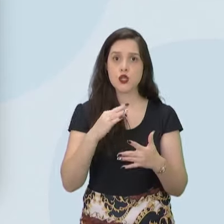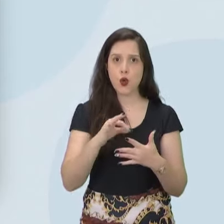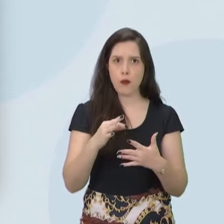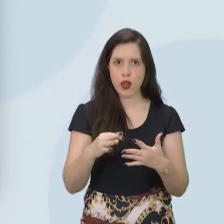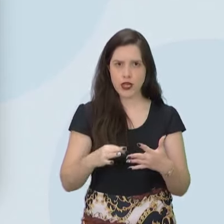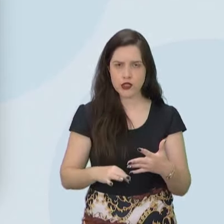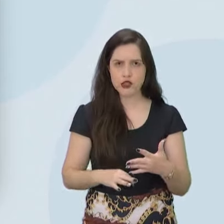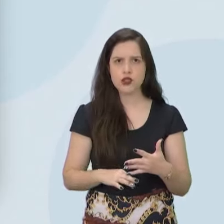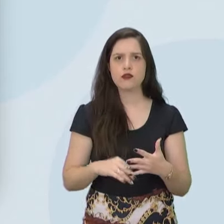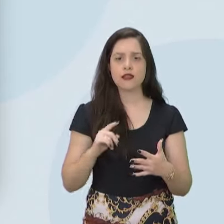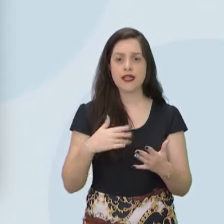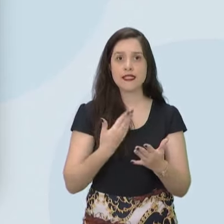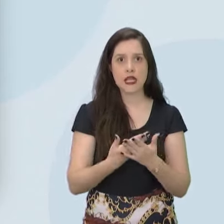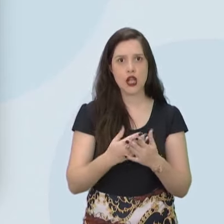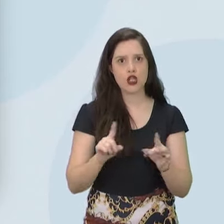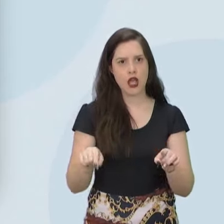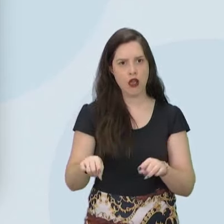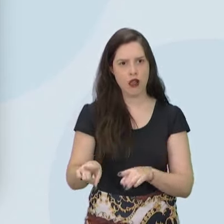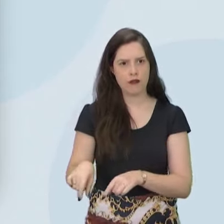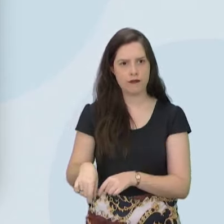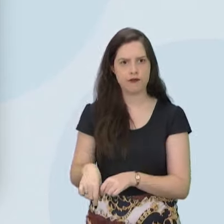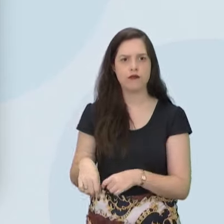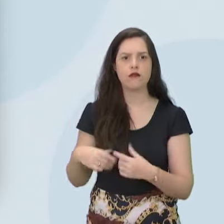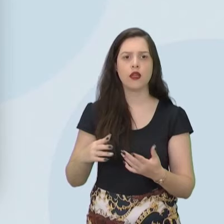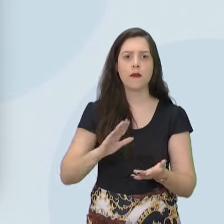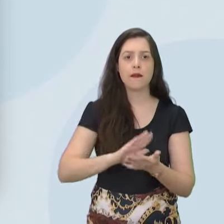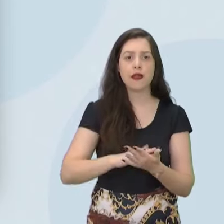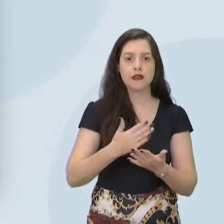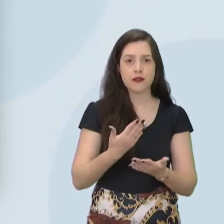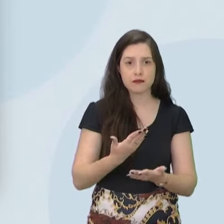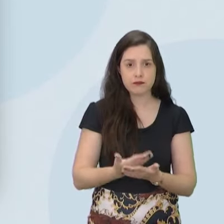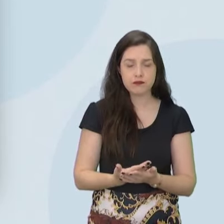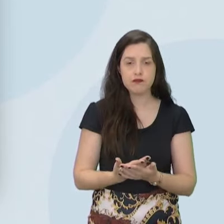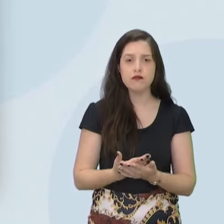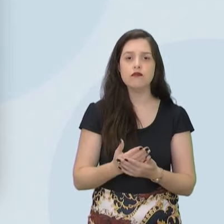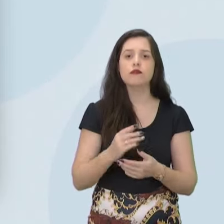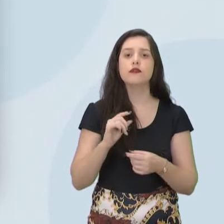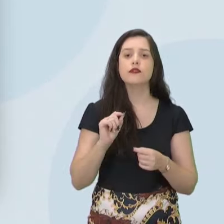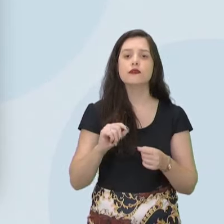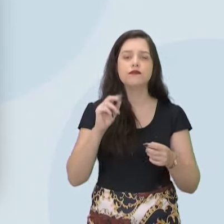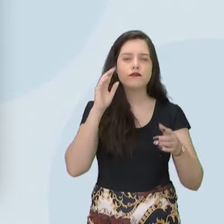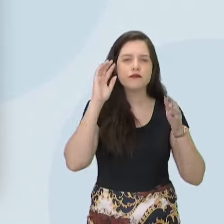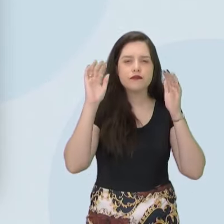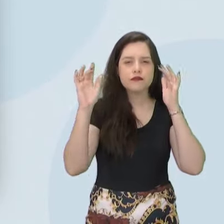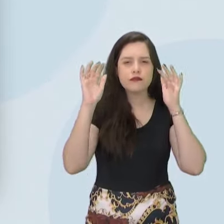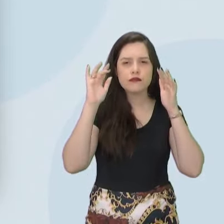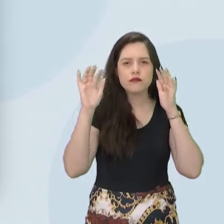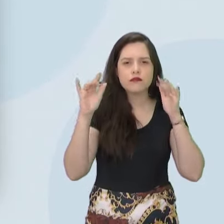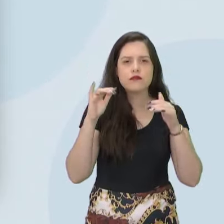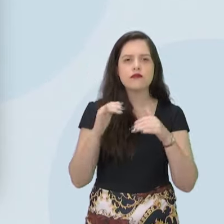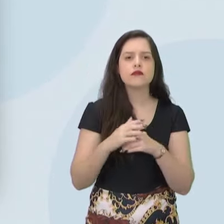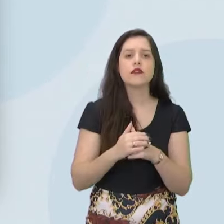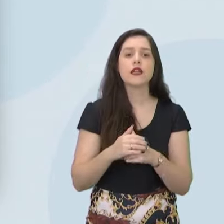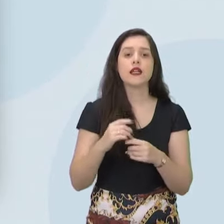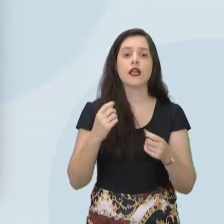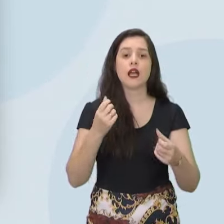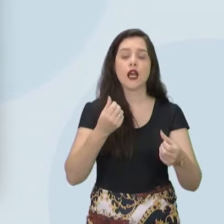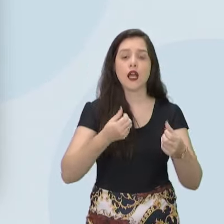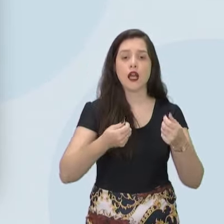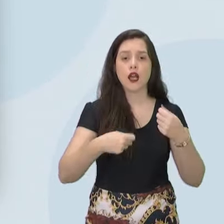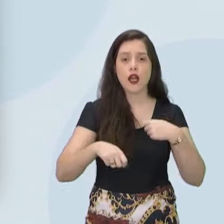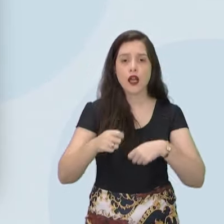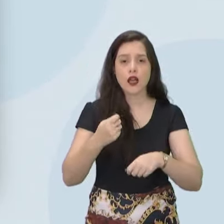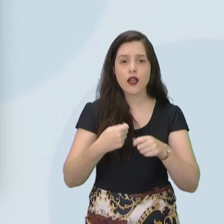na sala de aula. Então, essa habilidade ela trabalha com interpretar taxas e índices de natureza socioeconômica, índices